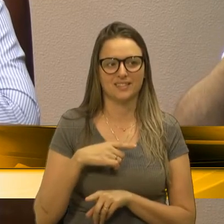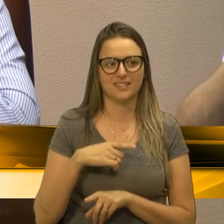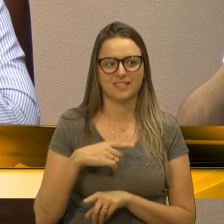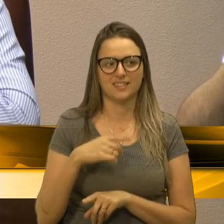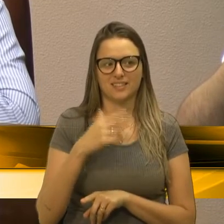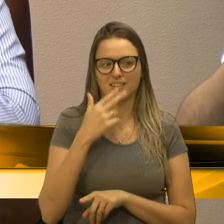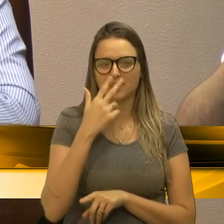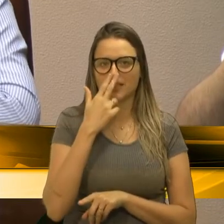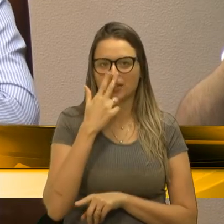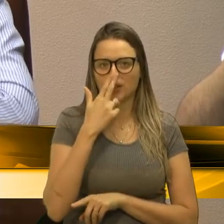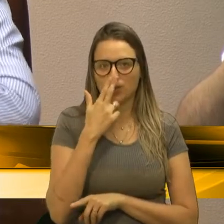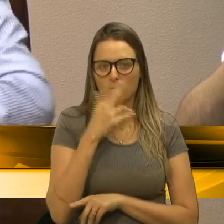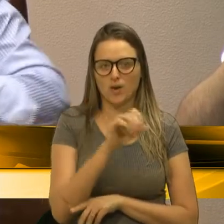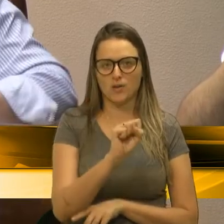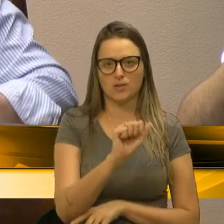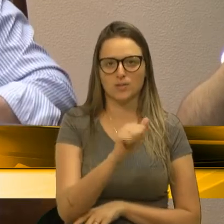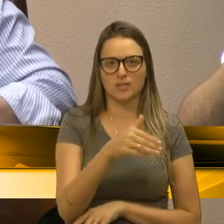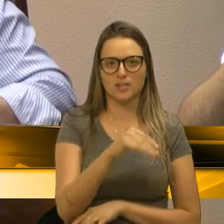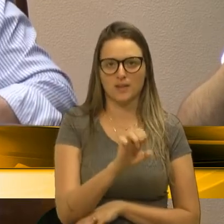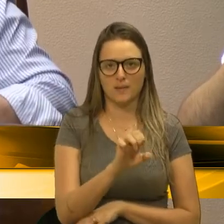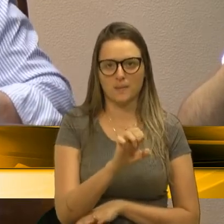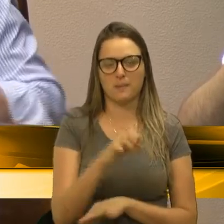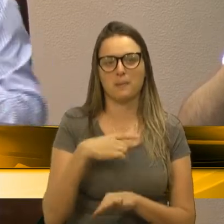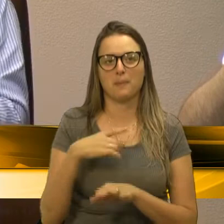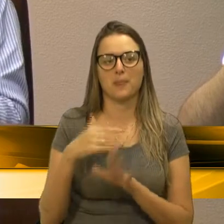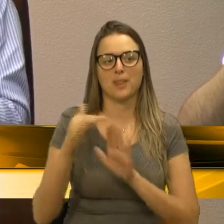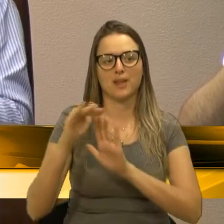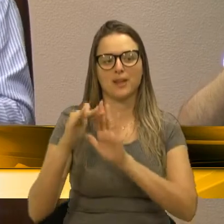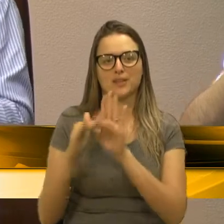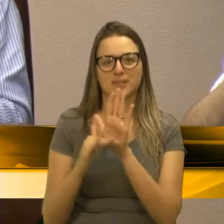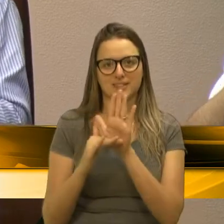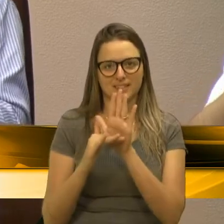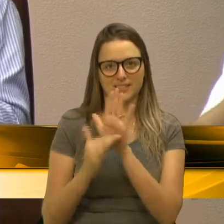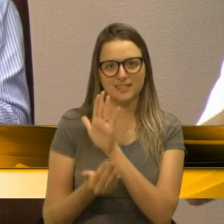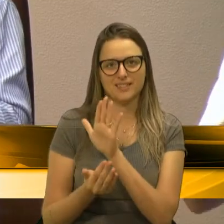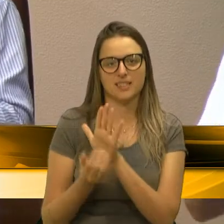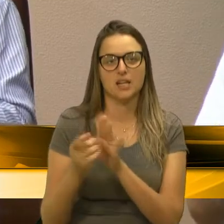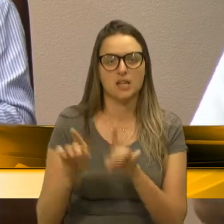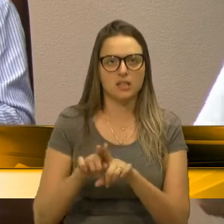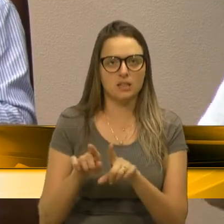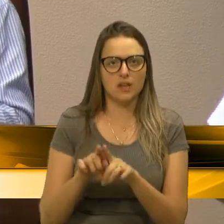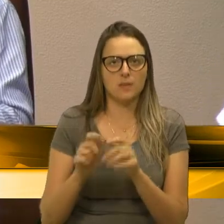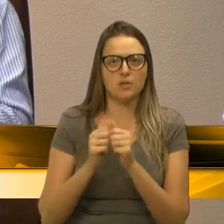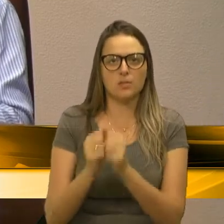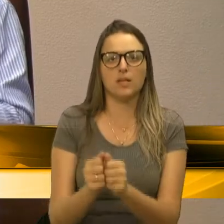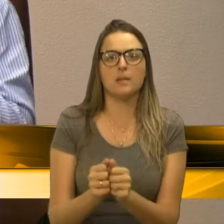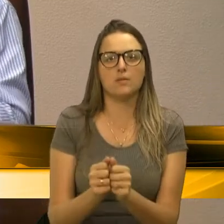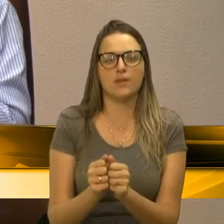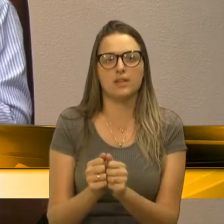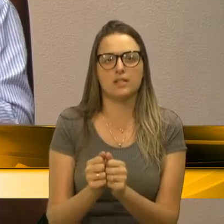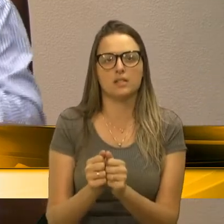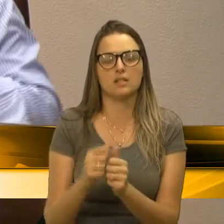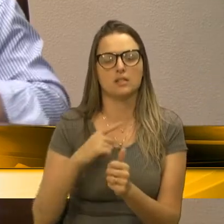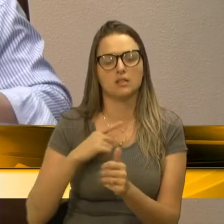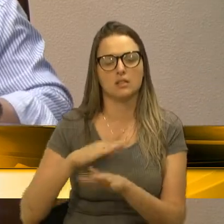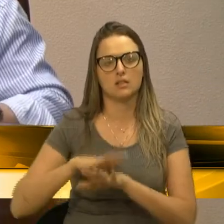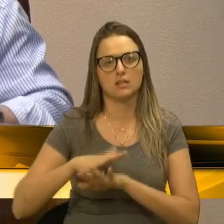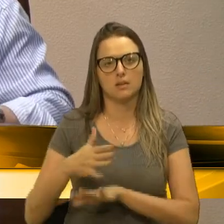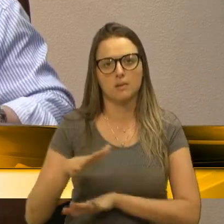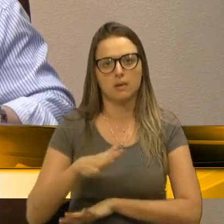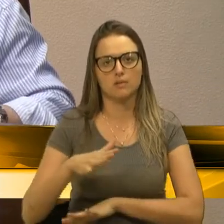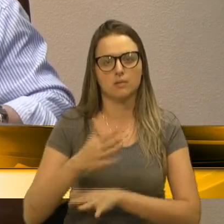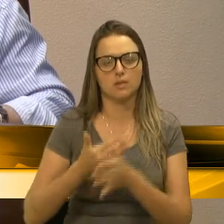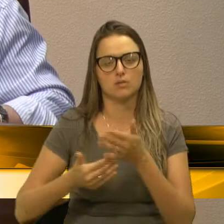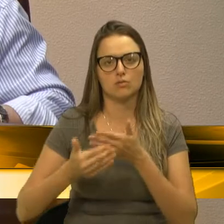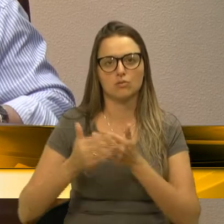do município e do SAMAI durariam, pelo cronograma da CEPLAM, durariam em torno de 5 a 6 meses, mais ou menos, essas